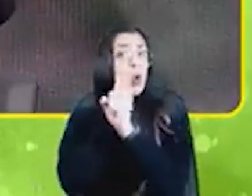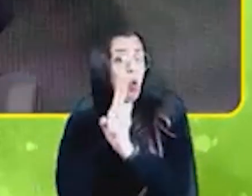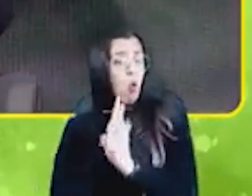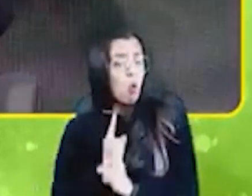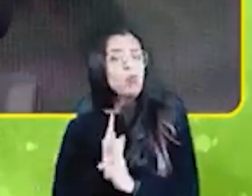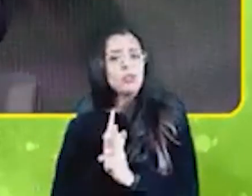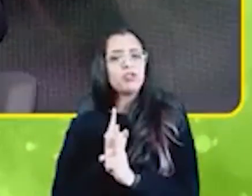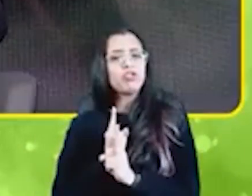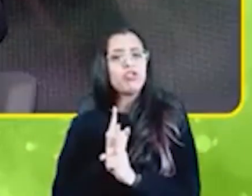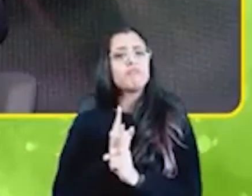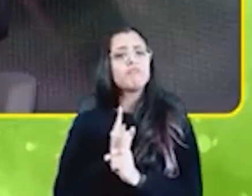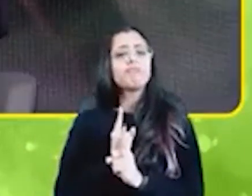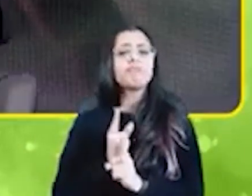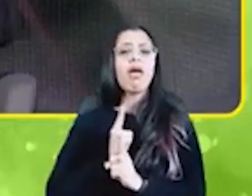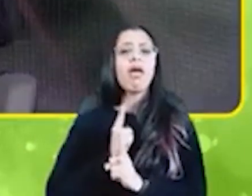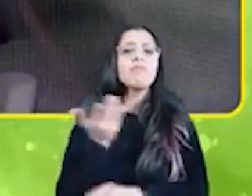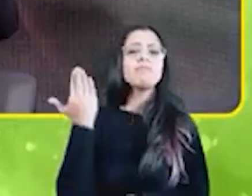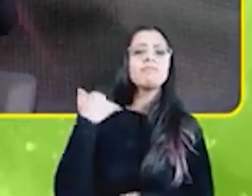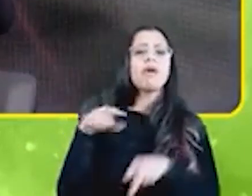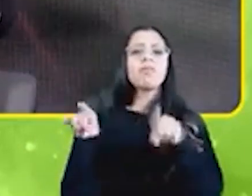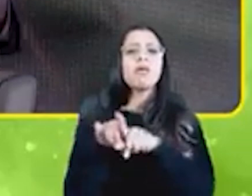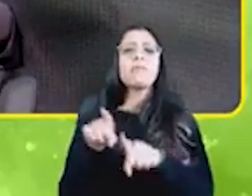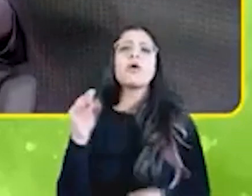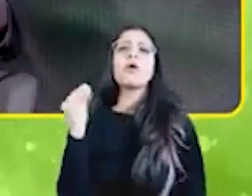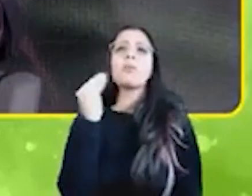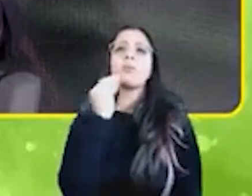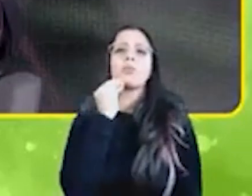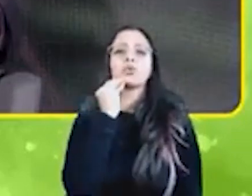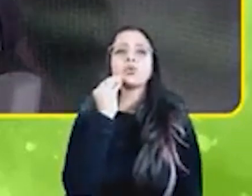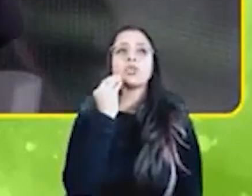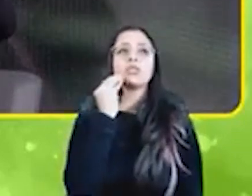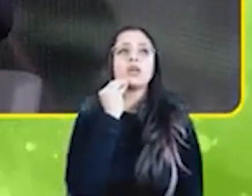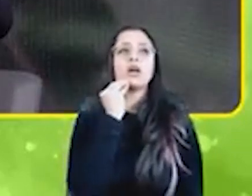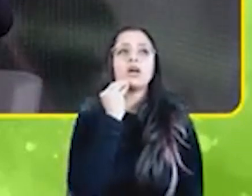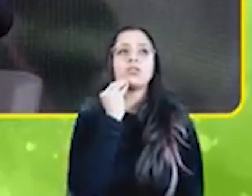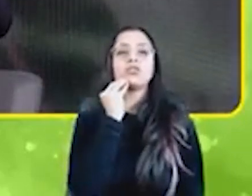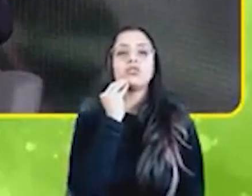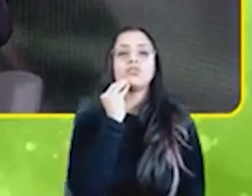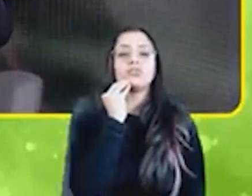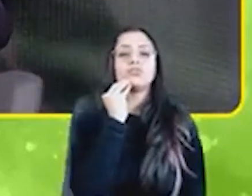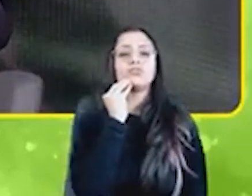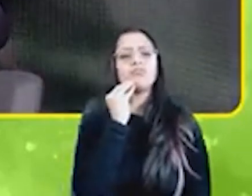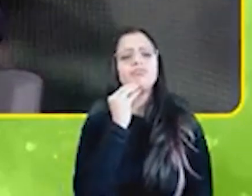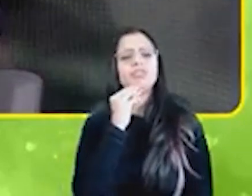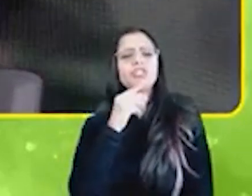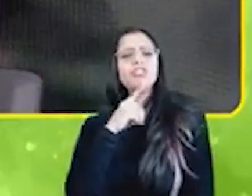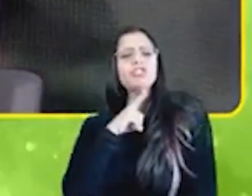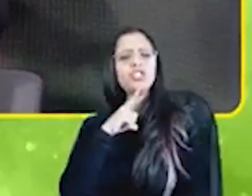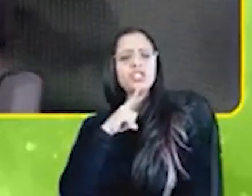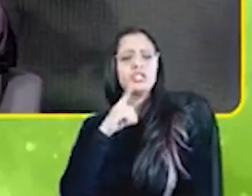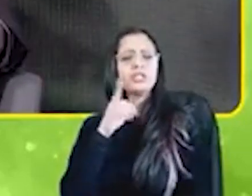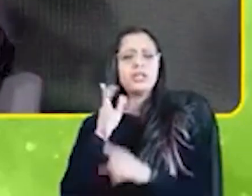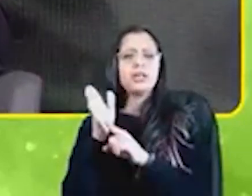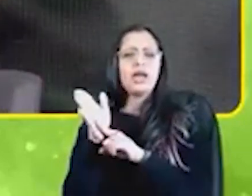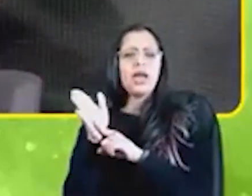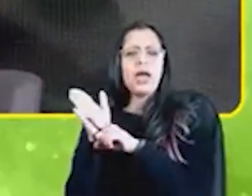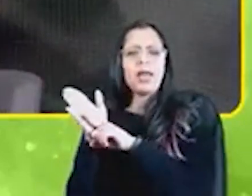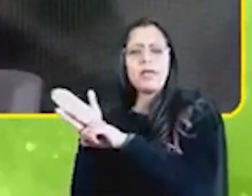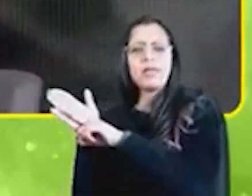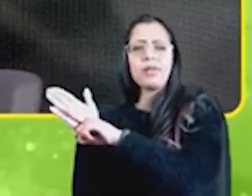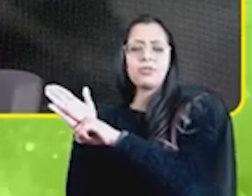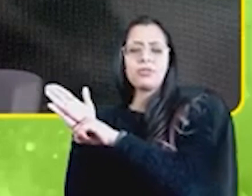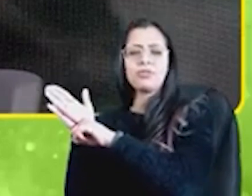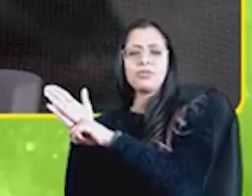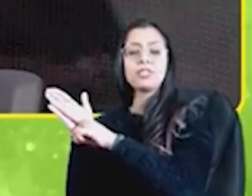tivemos a oportunidade de trazer contribuições para elaboração dos relatórios do ipcc e sempre com nossa equipe técnica é super qualificada